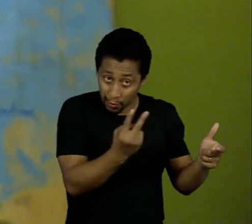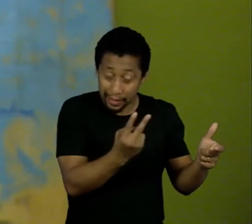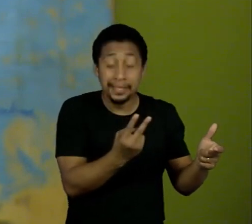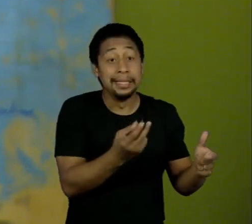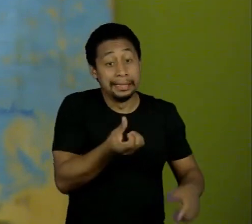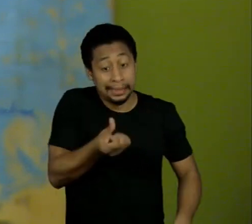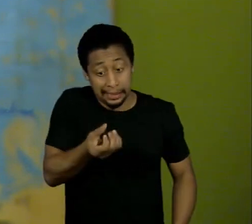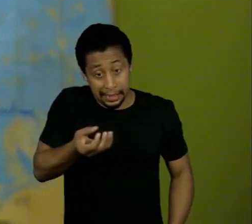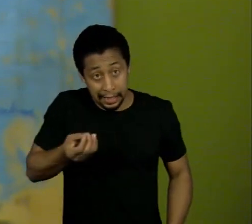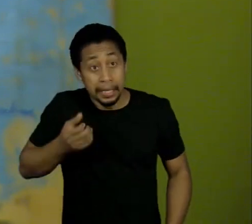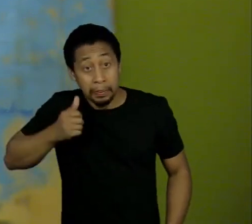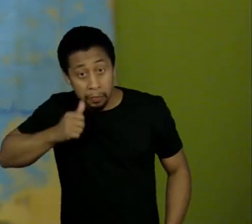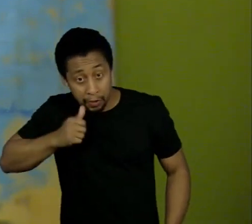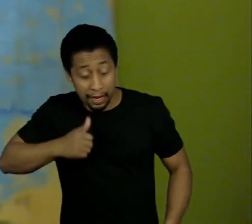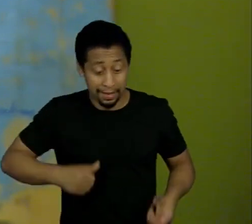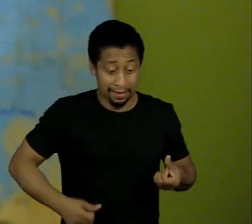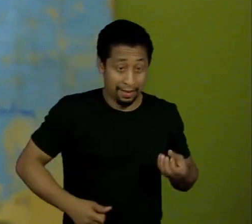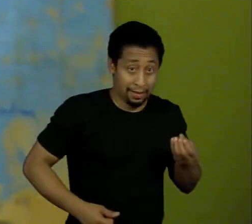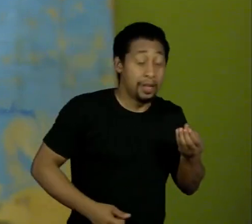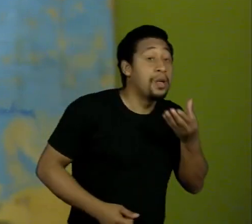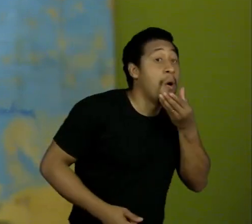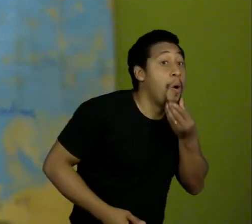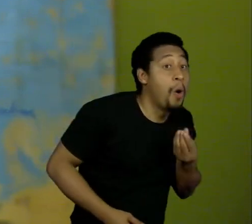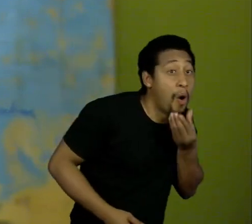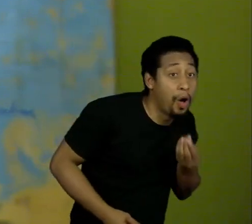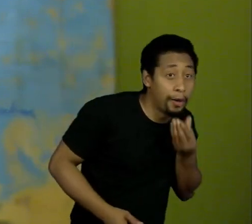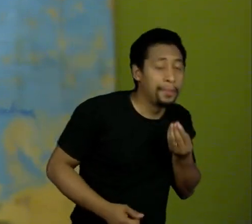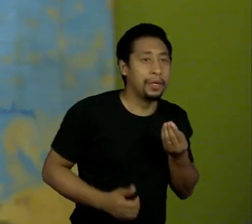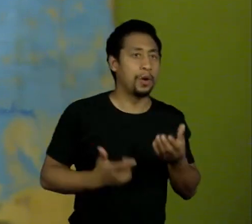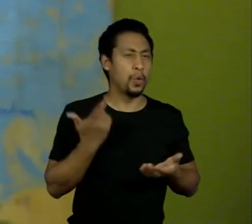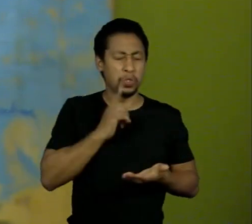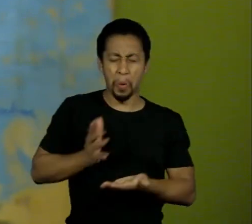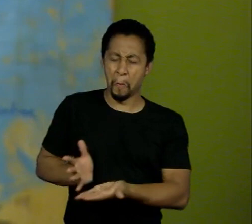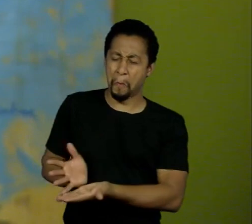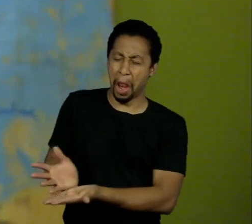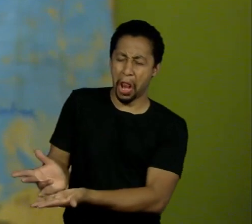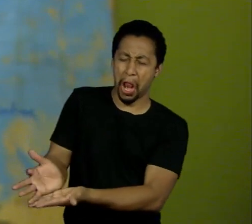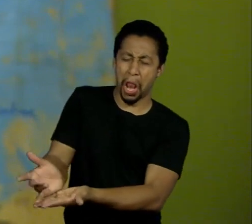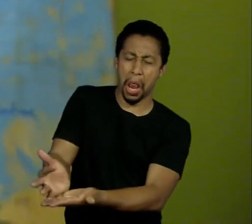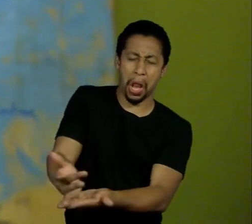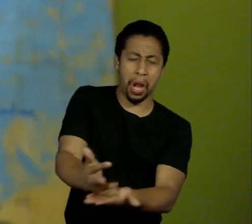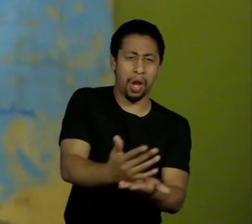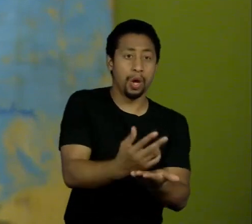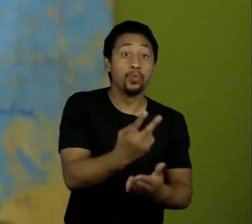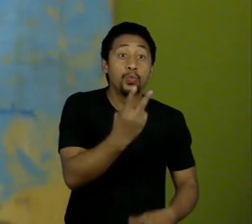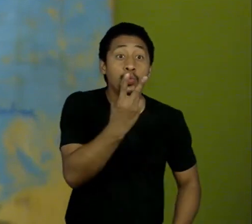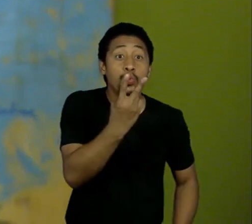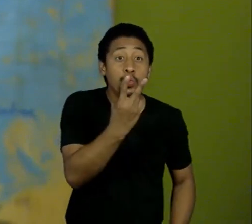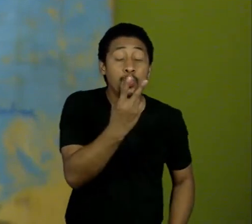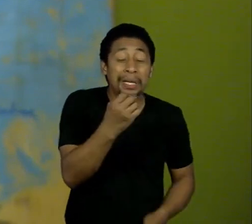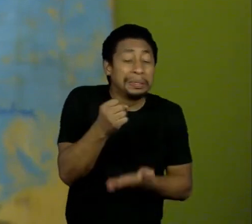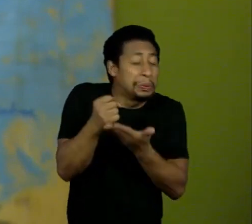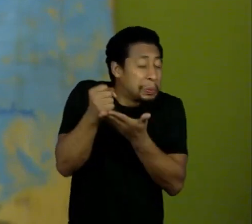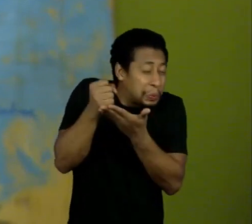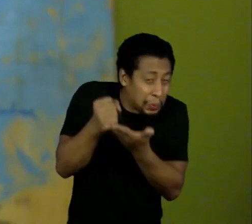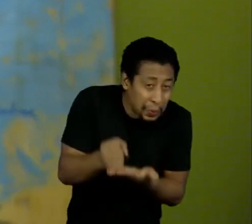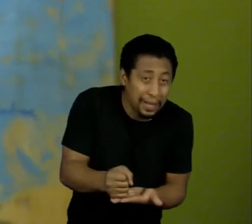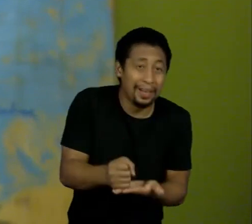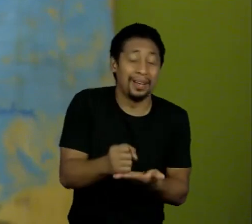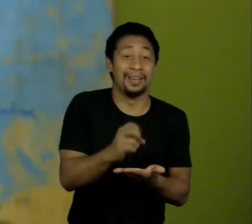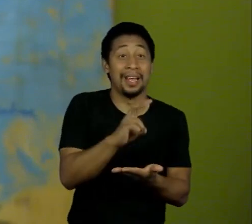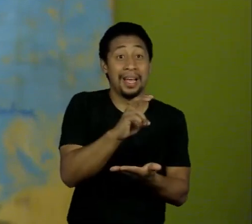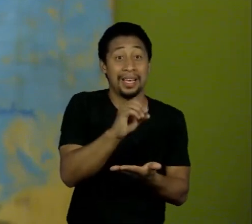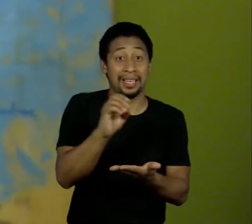e homens, elas são a maioria, coletaram 2,5 toneladas de sementes de